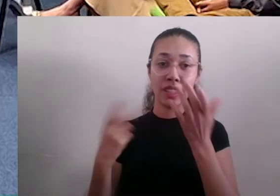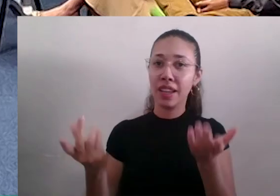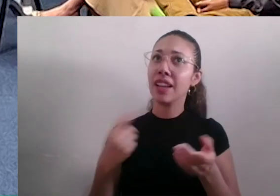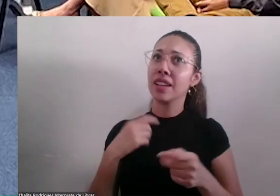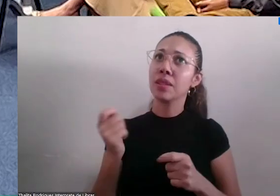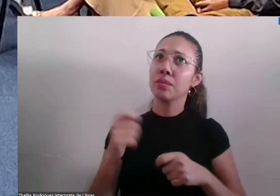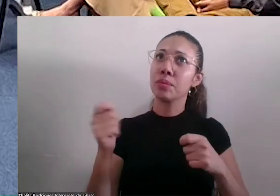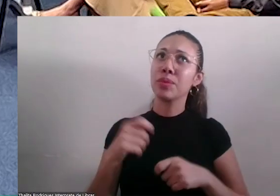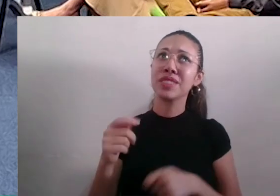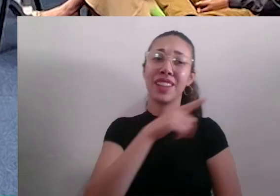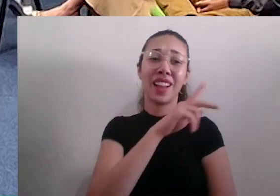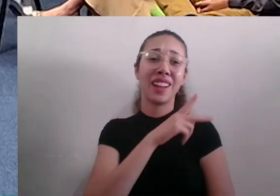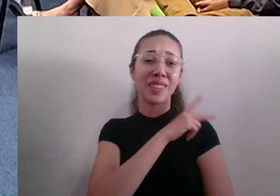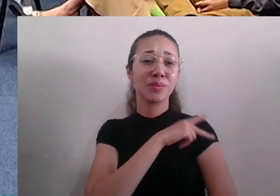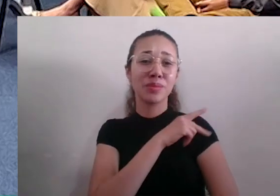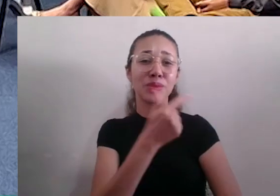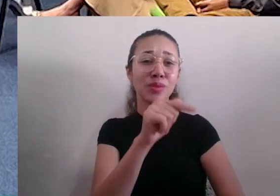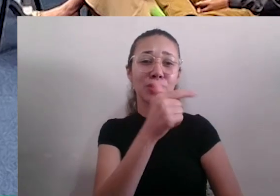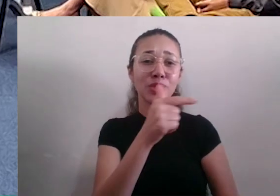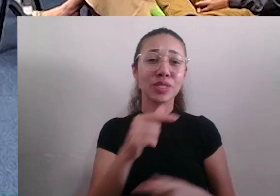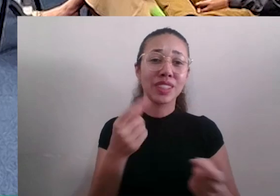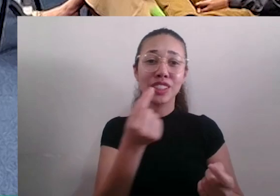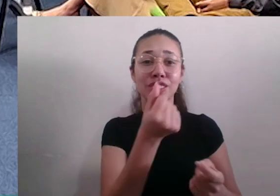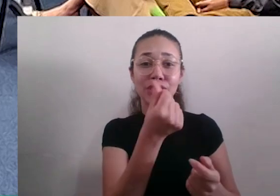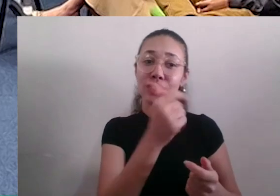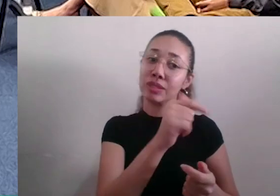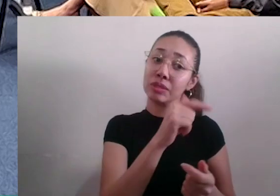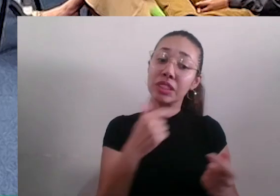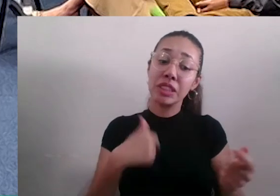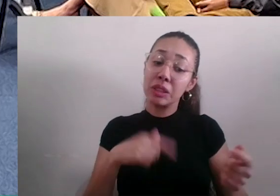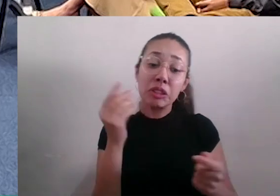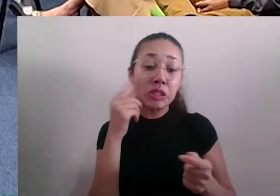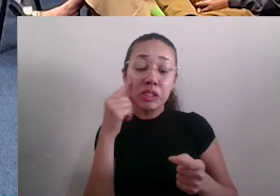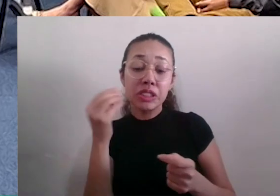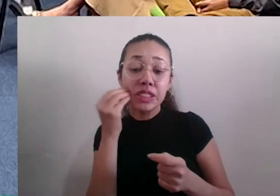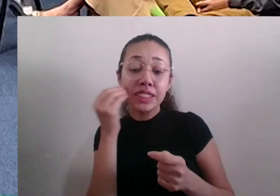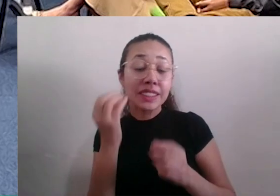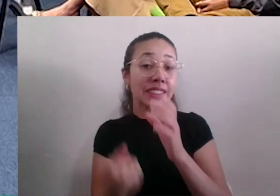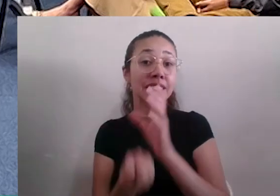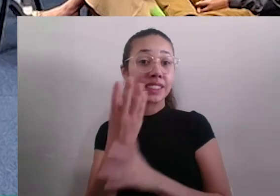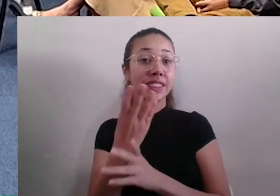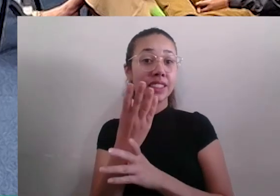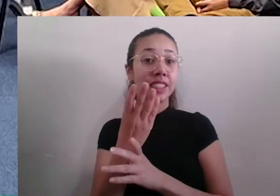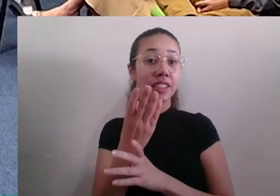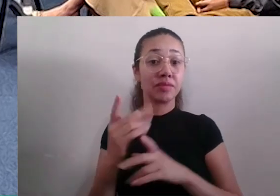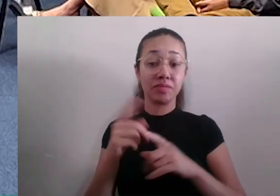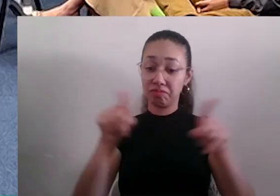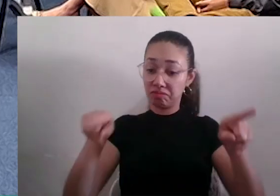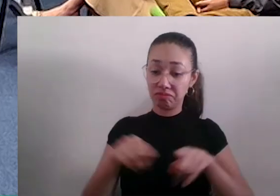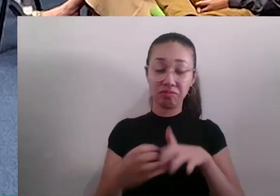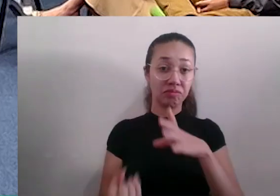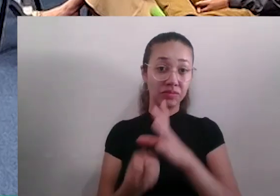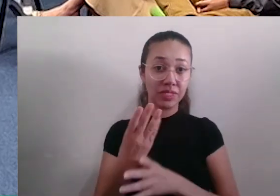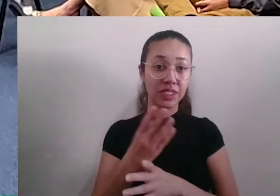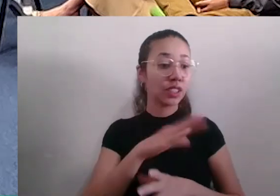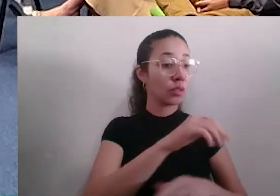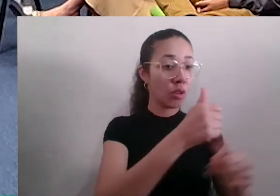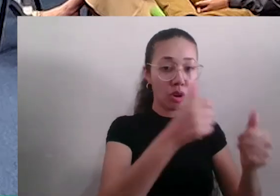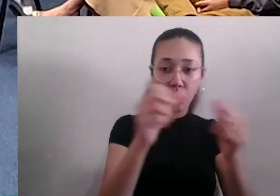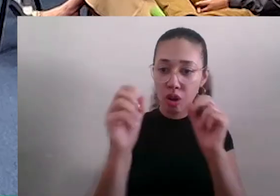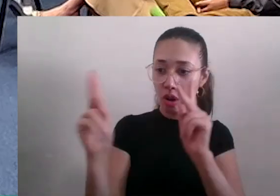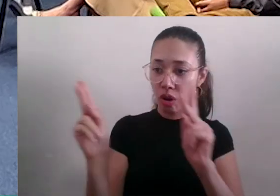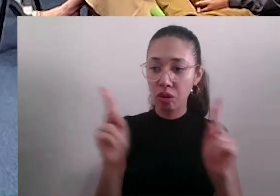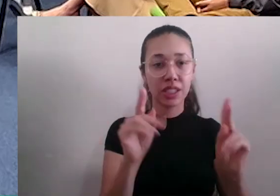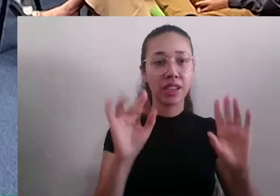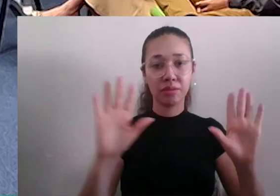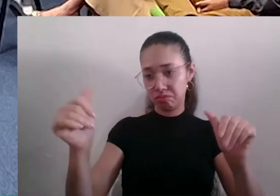não tem orçamento não tem equipe não teria interesse Mas a gente quer fazer vamos criar nossa própria produtora entendeu aí todo mundo parou de fazer o que fazia eu parei